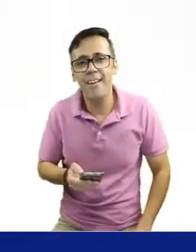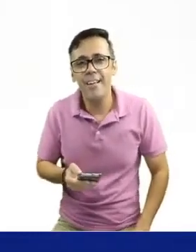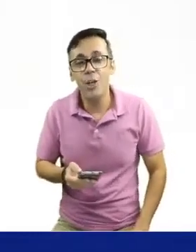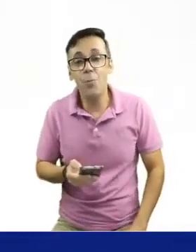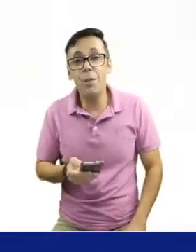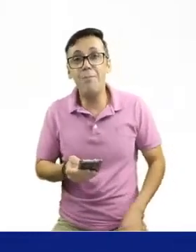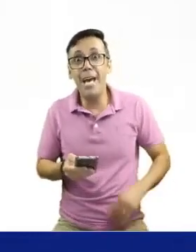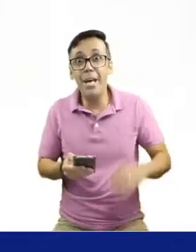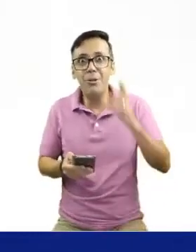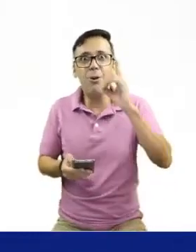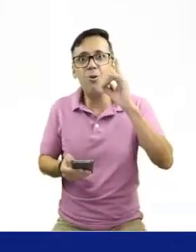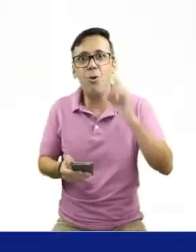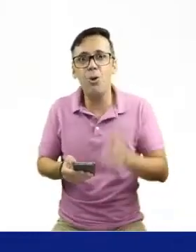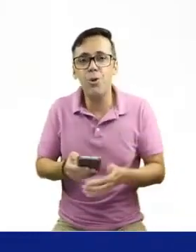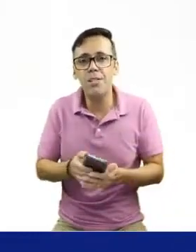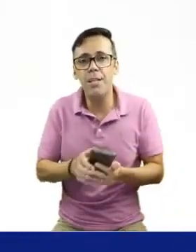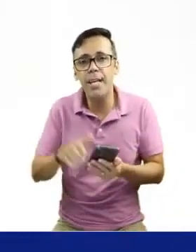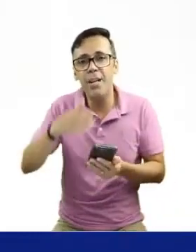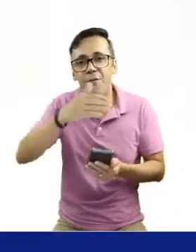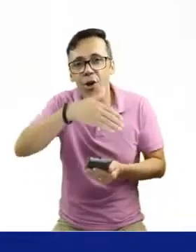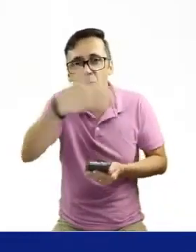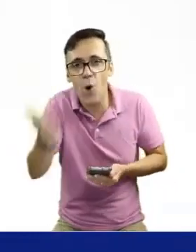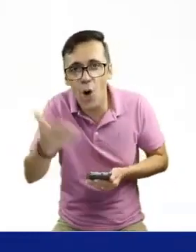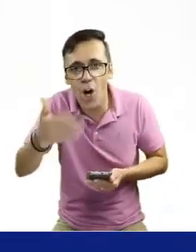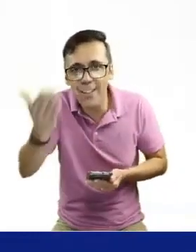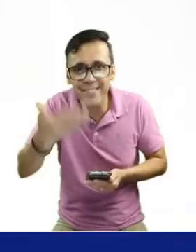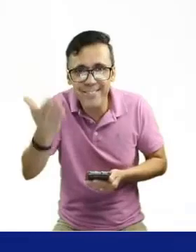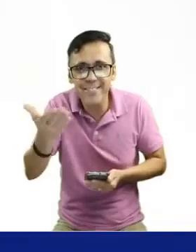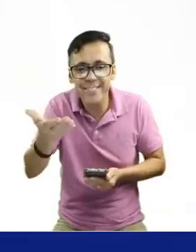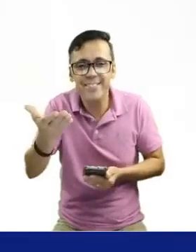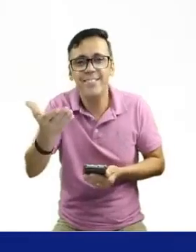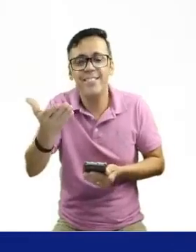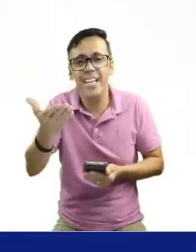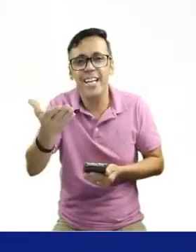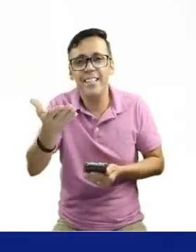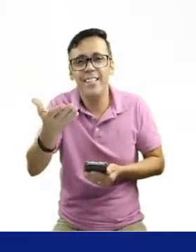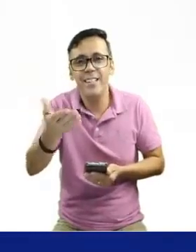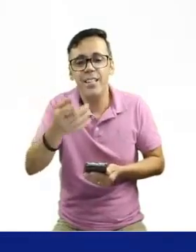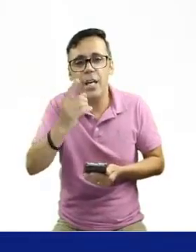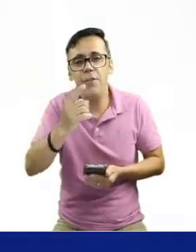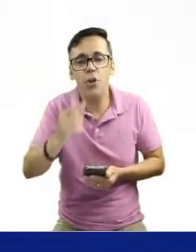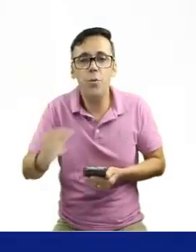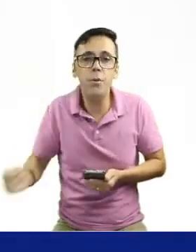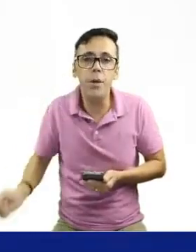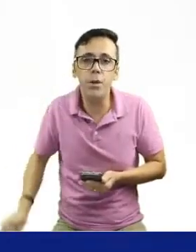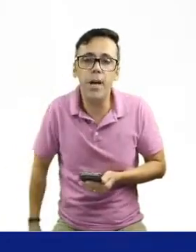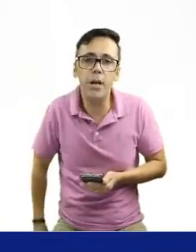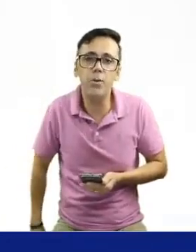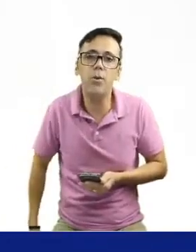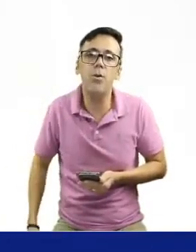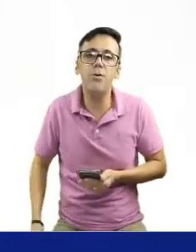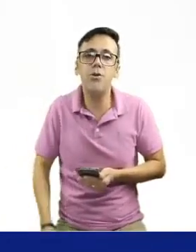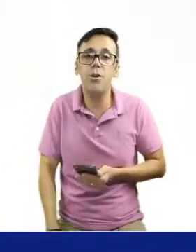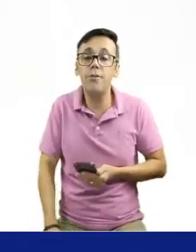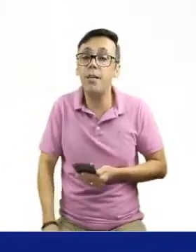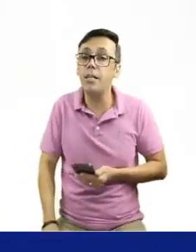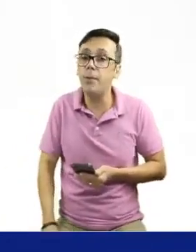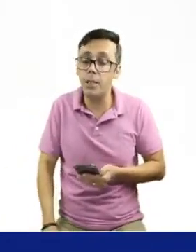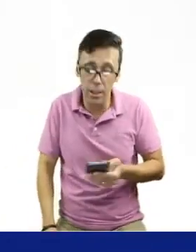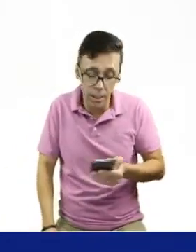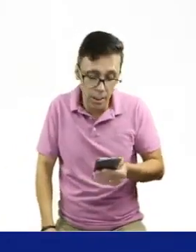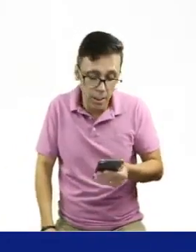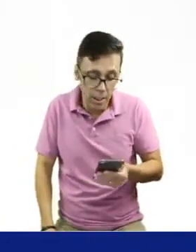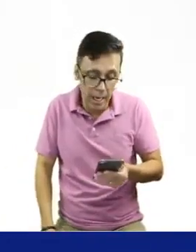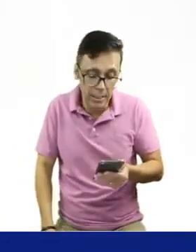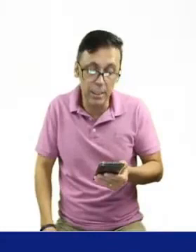concurso já e o primeiro concurso assim que ele formou né ele foi o primeiro lugar no concurso de